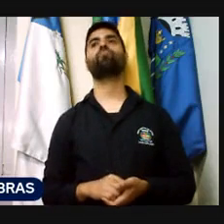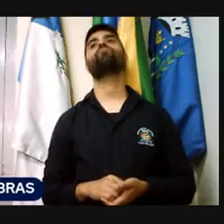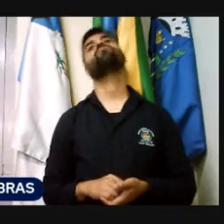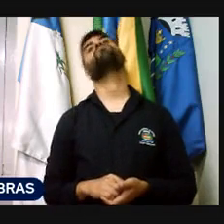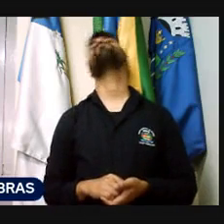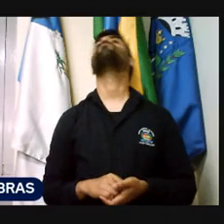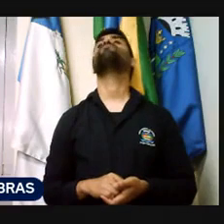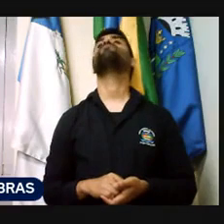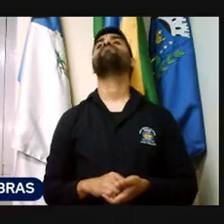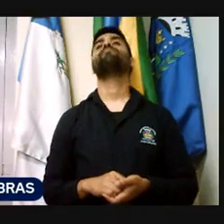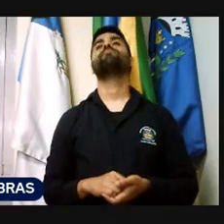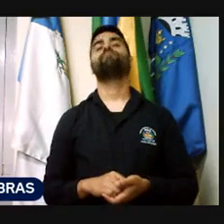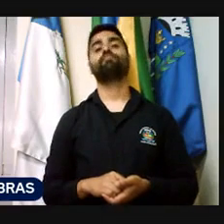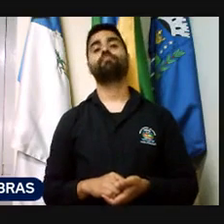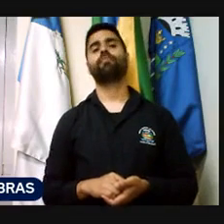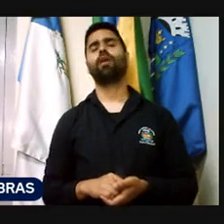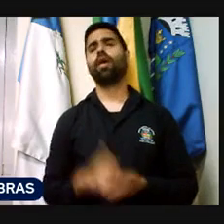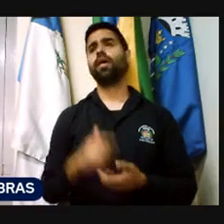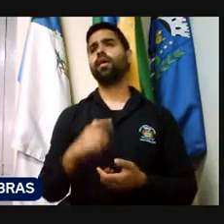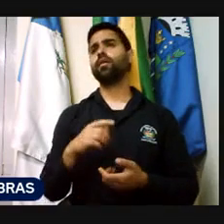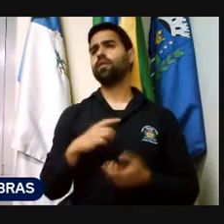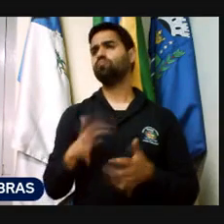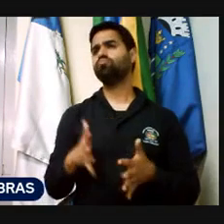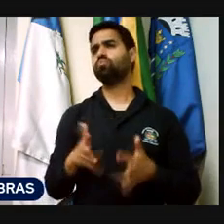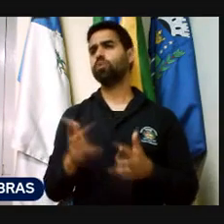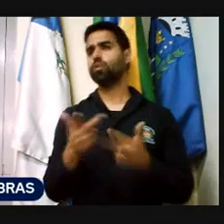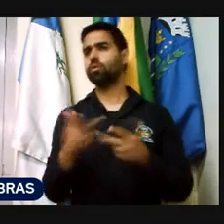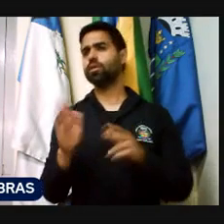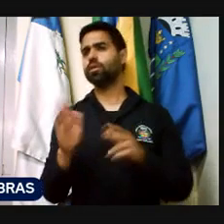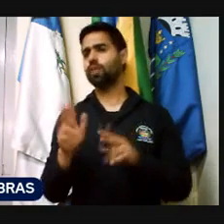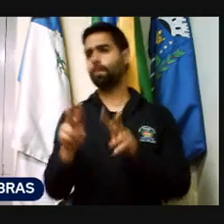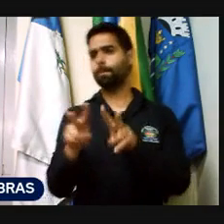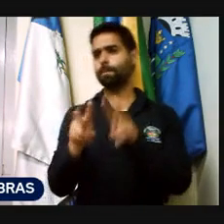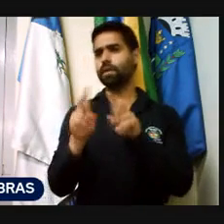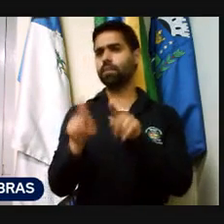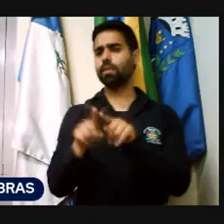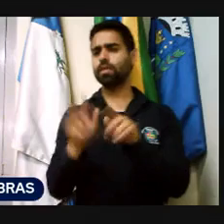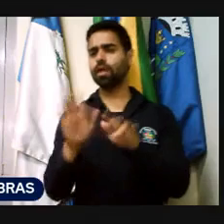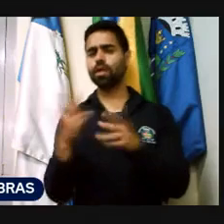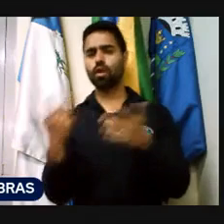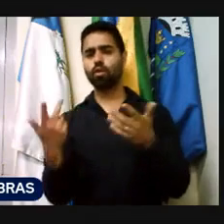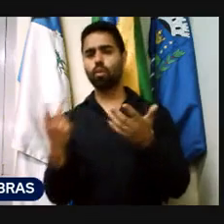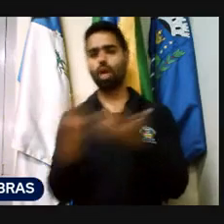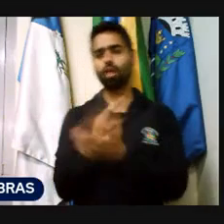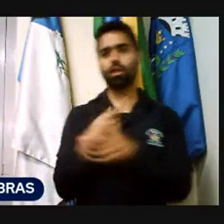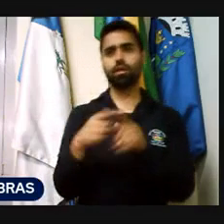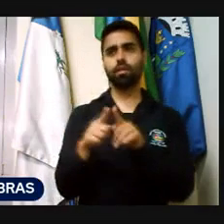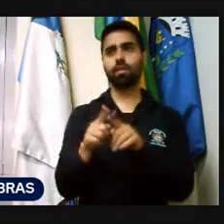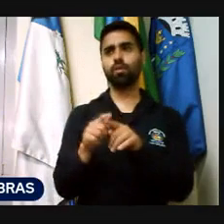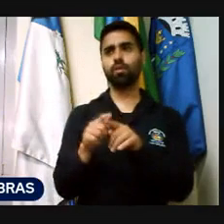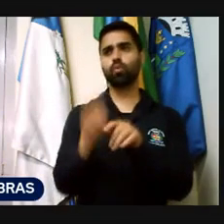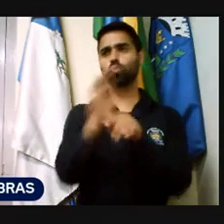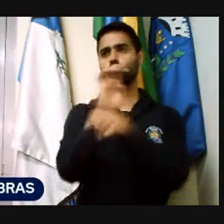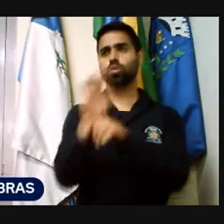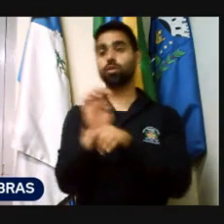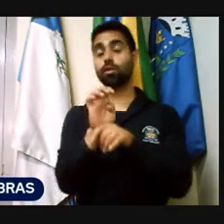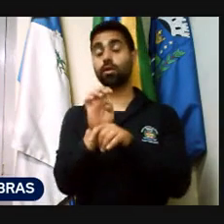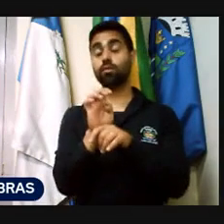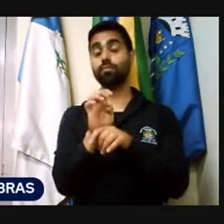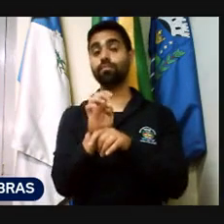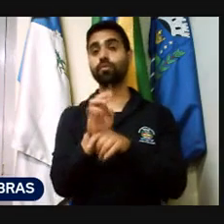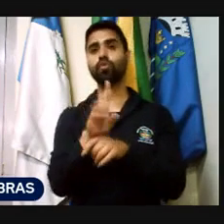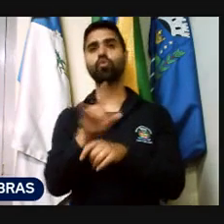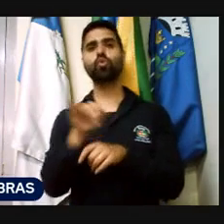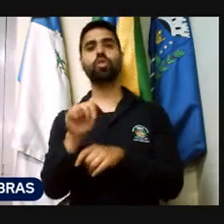aí tudo que a gente, né, percebe, o que está acontecendo, principalmente a nível estadual, nesse dia,